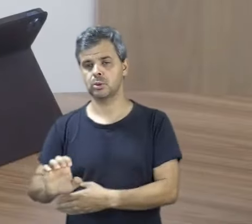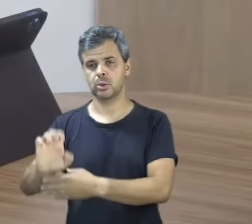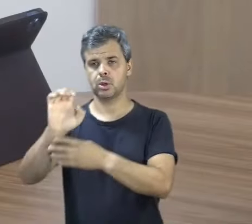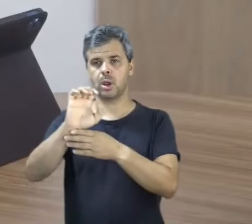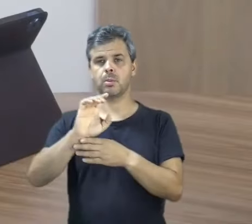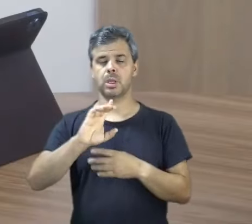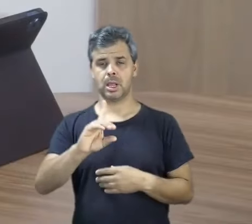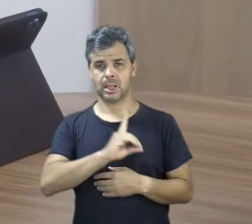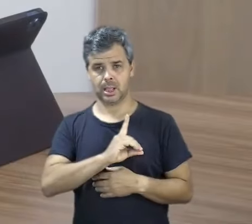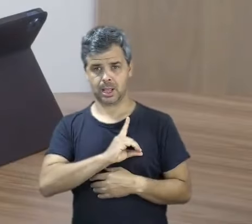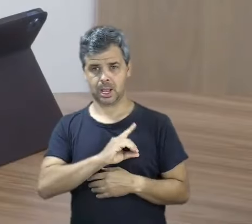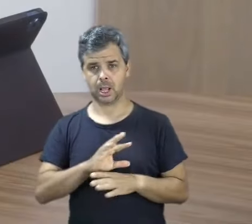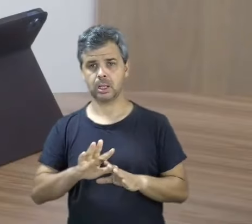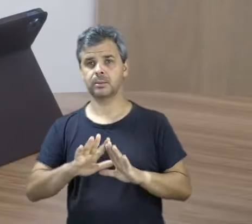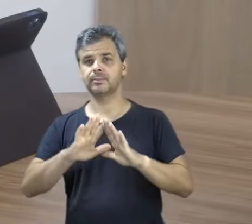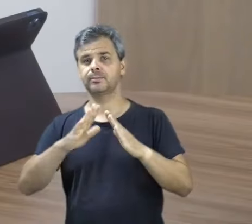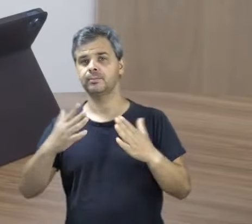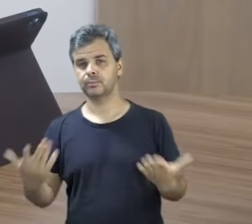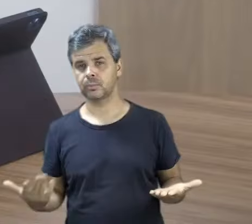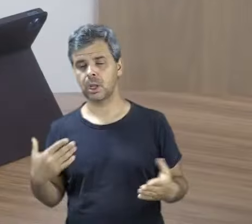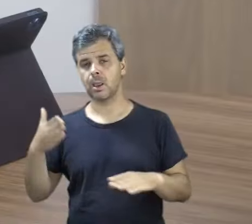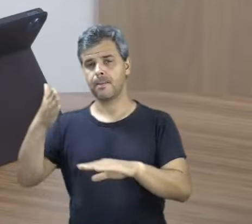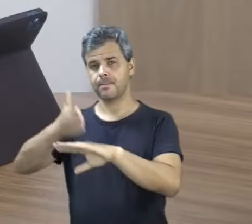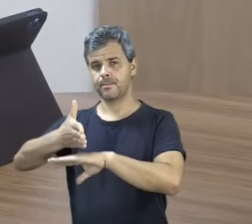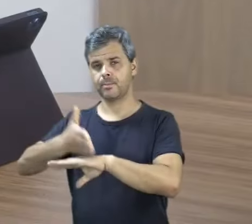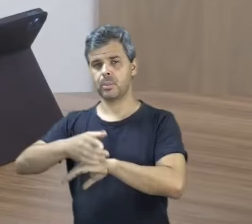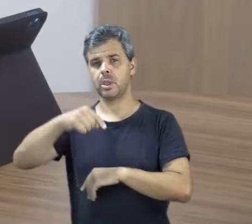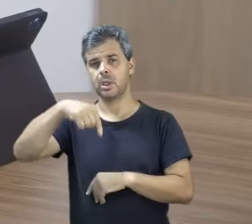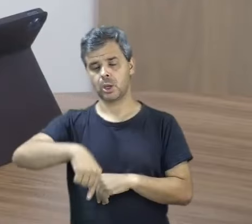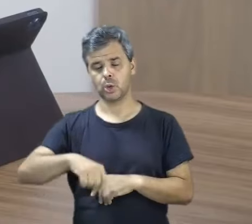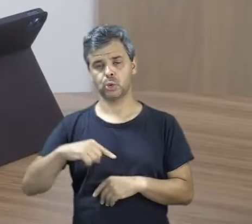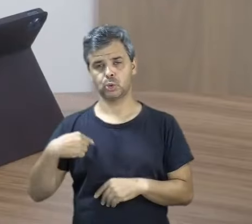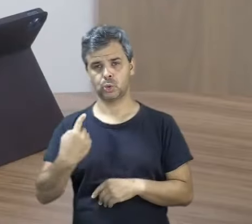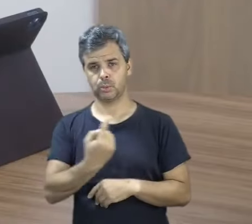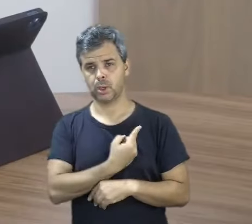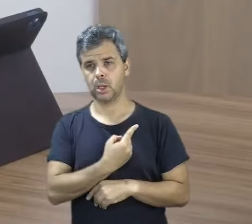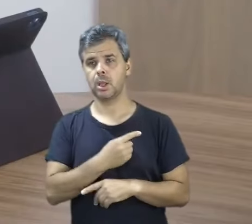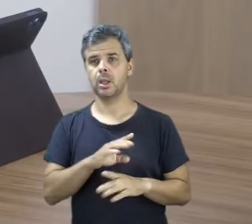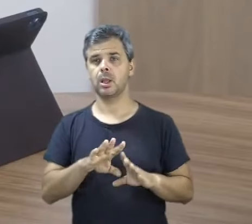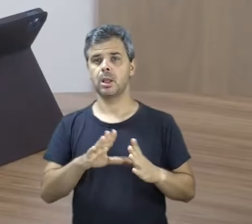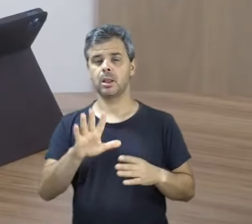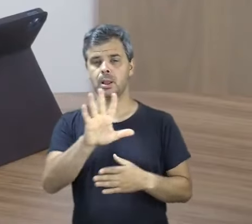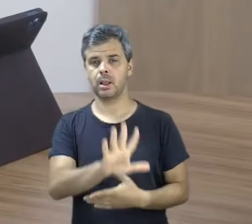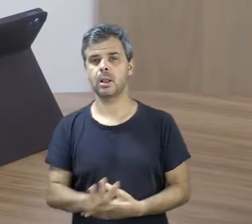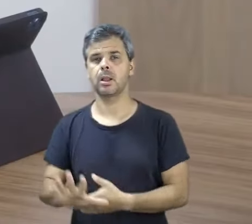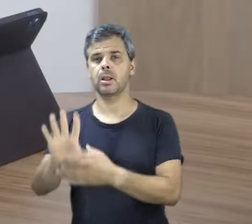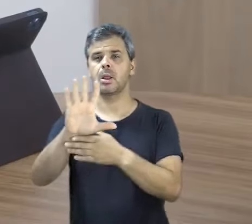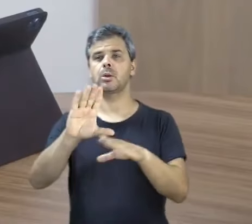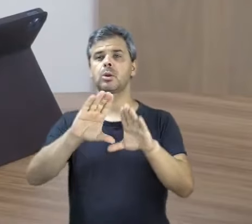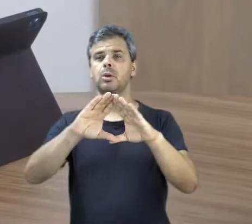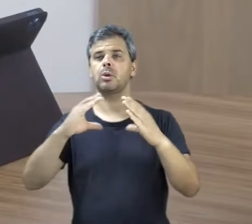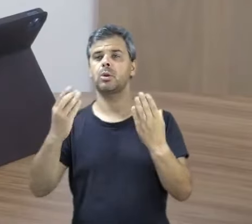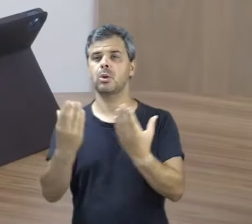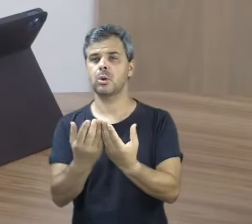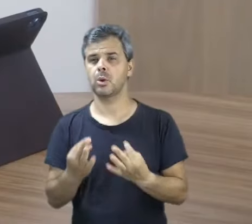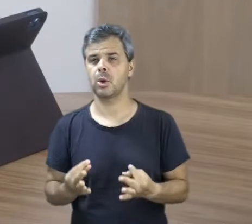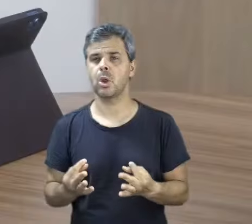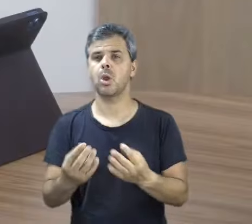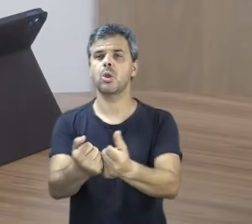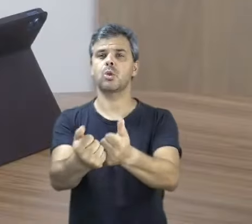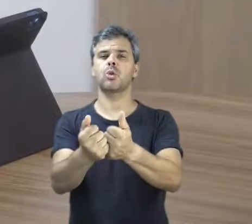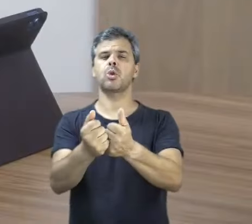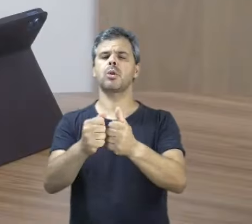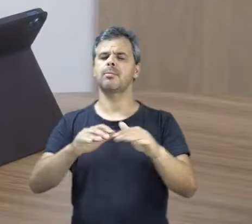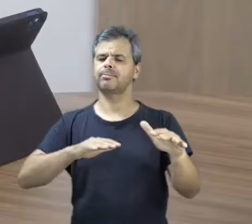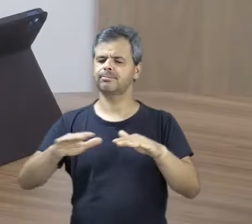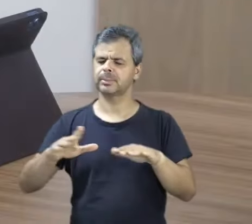serem delegados e delegadas e virem participar aqui conosco da etapa nacional. Então, em todos os momentos,